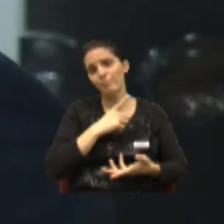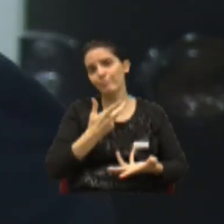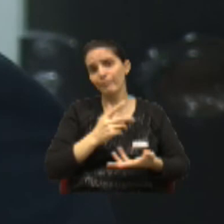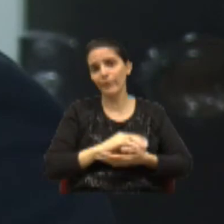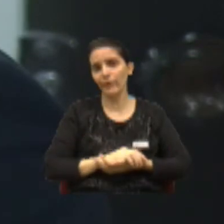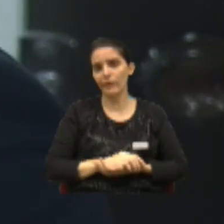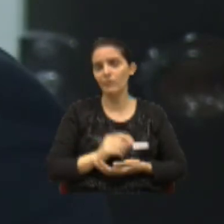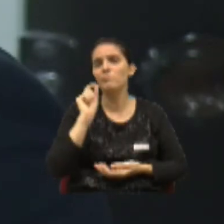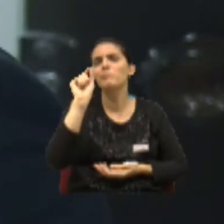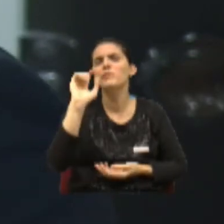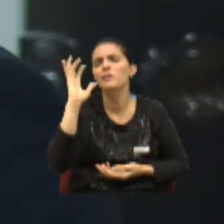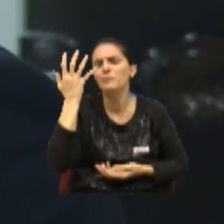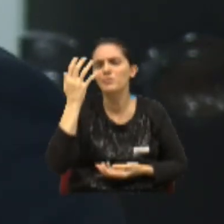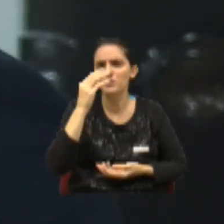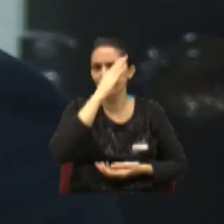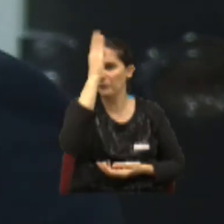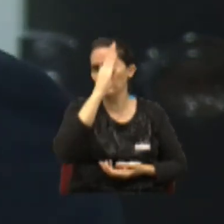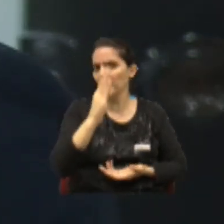Então, assim,